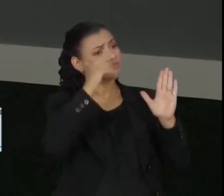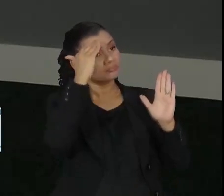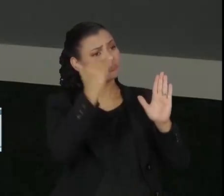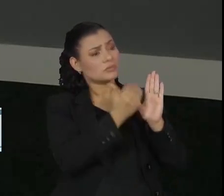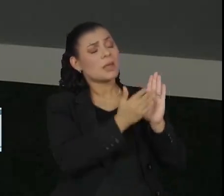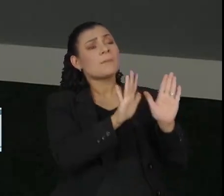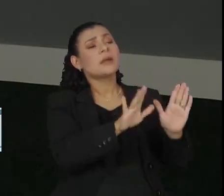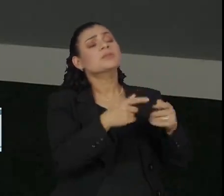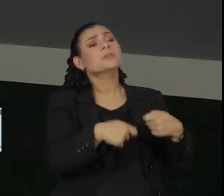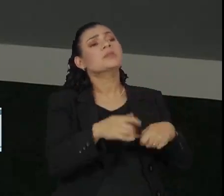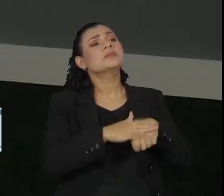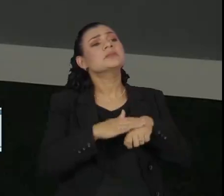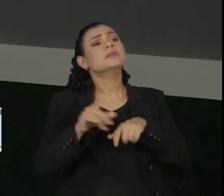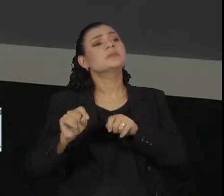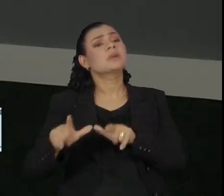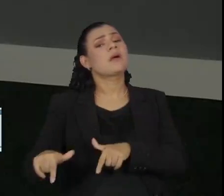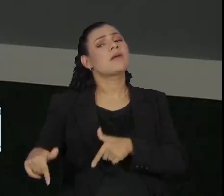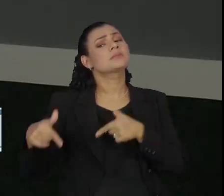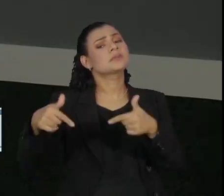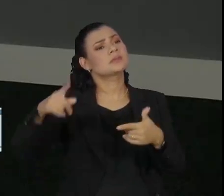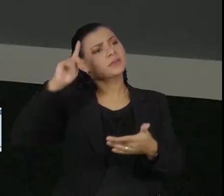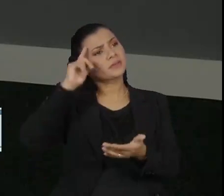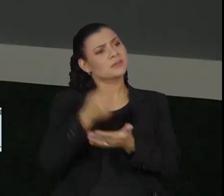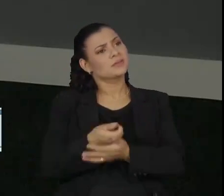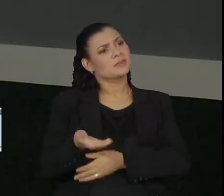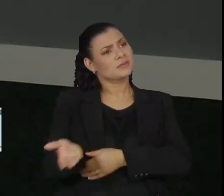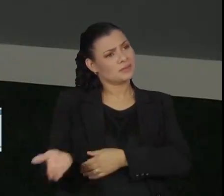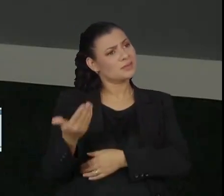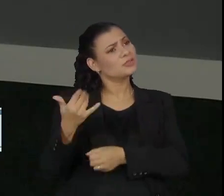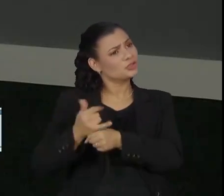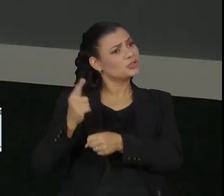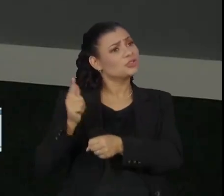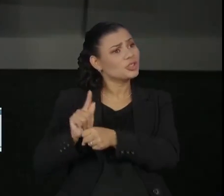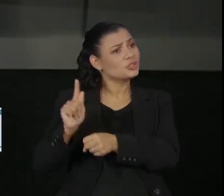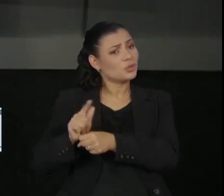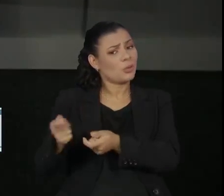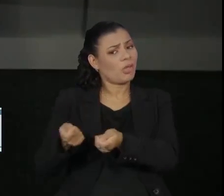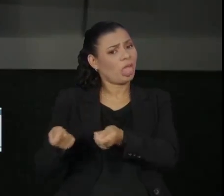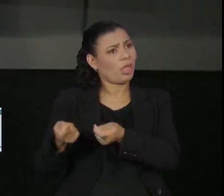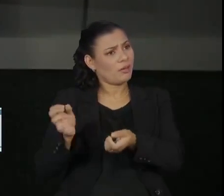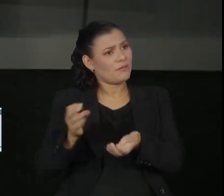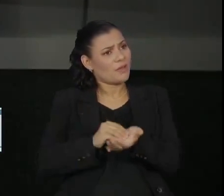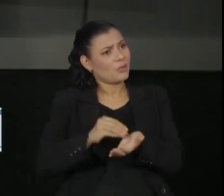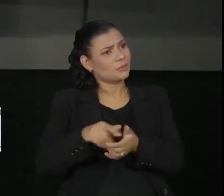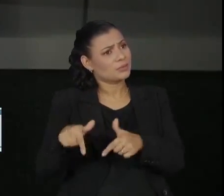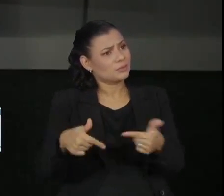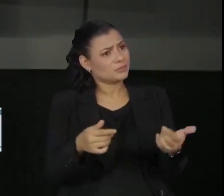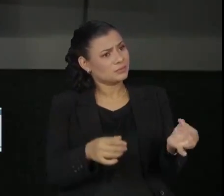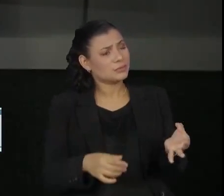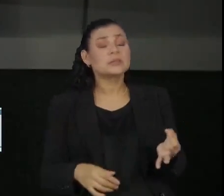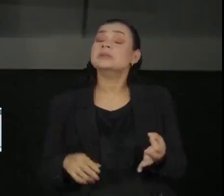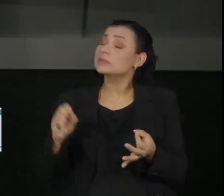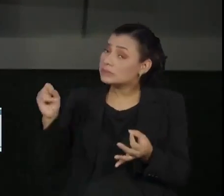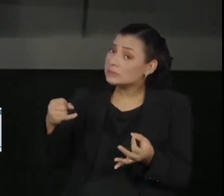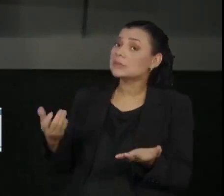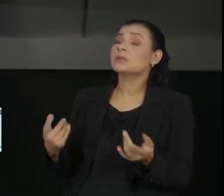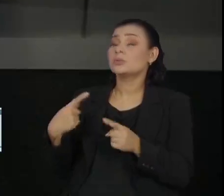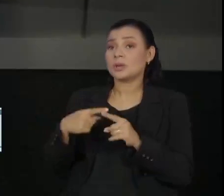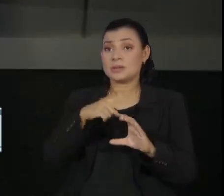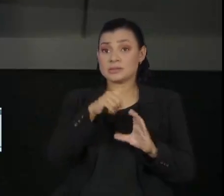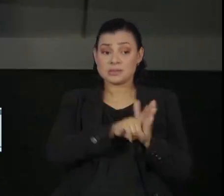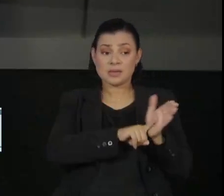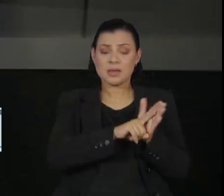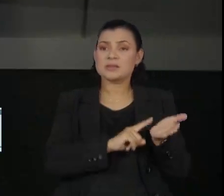de uma tomada de decisão dos gestores públicos, né? Exatamente, porque a ciência fornece o